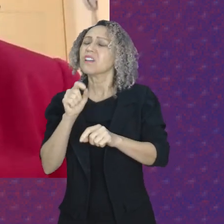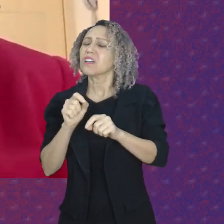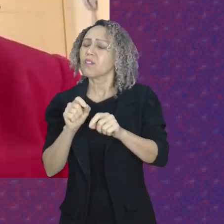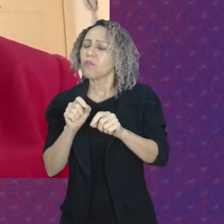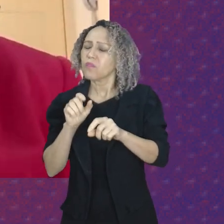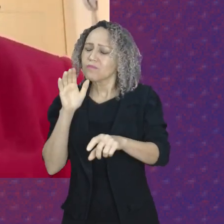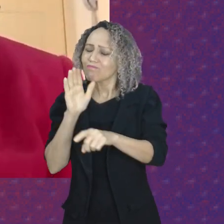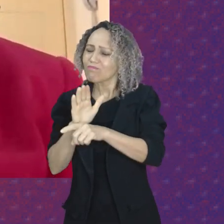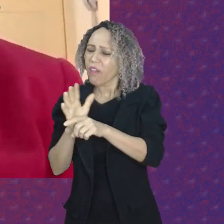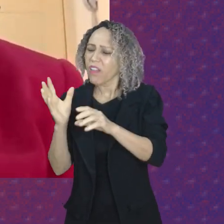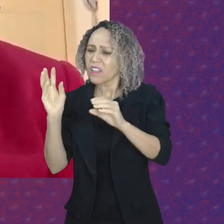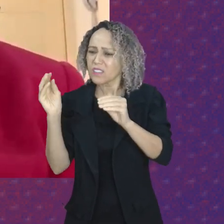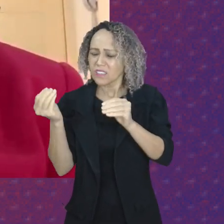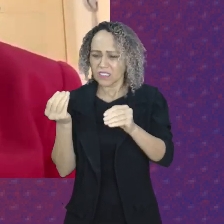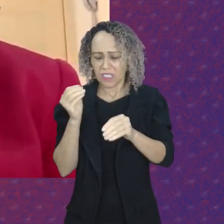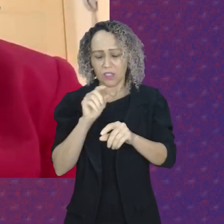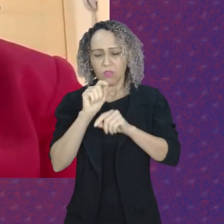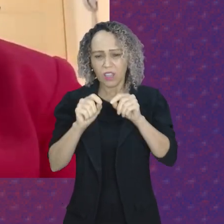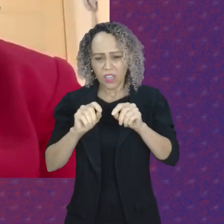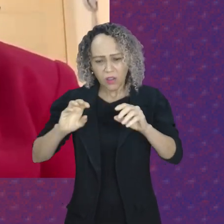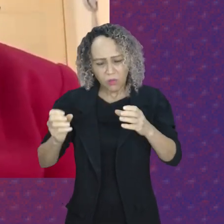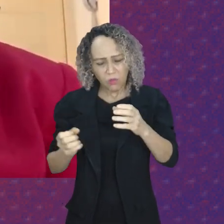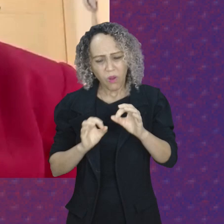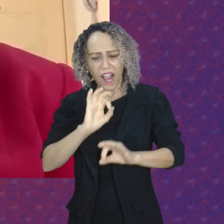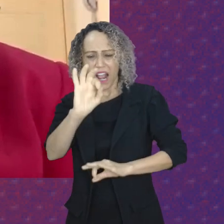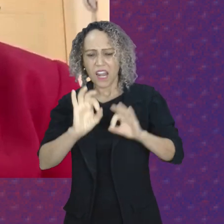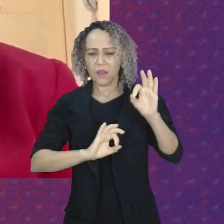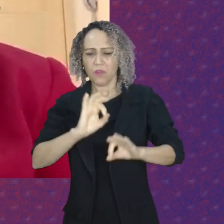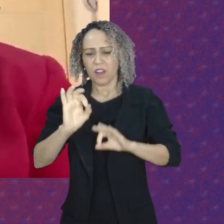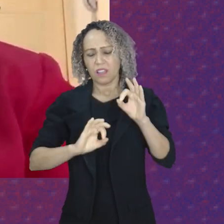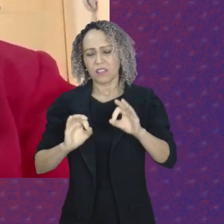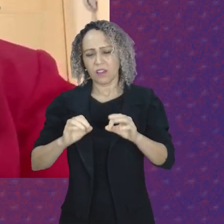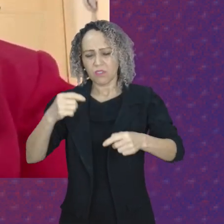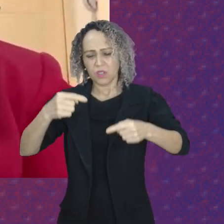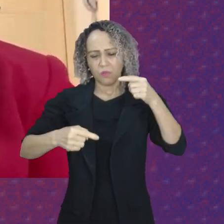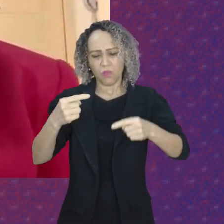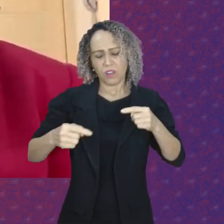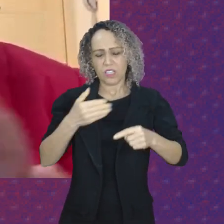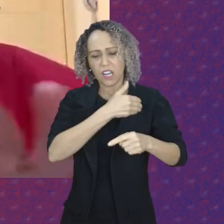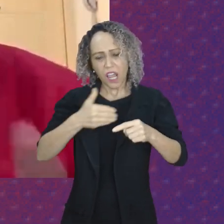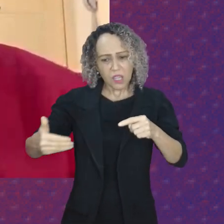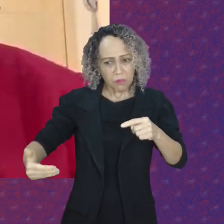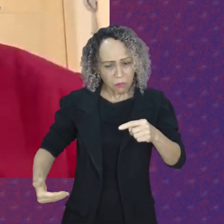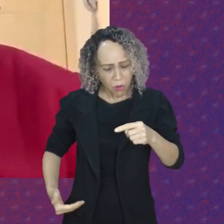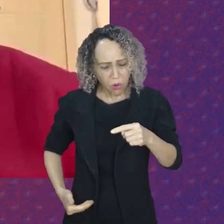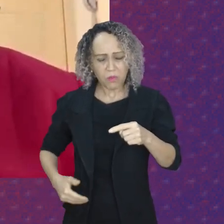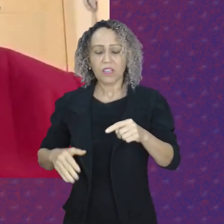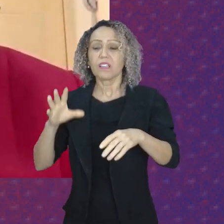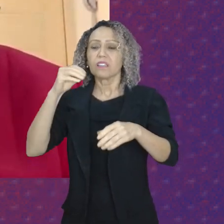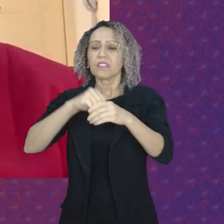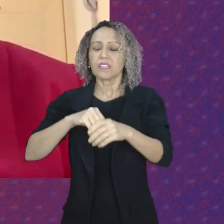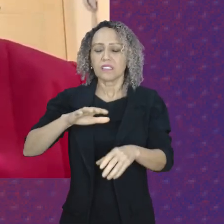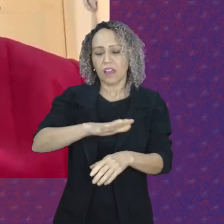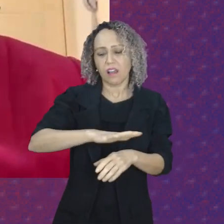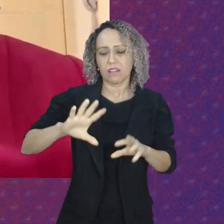humanos. E, ao mesmo tempo, como, junto com a instalação, né,